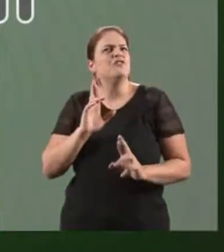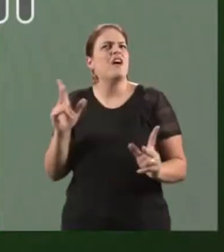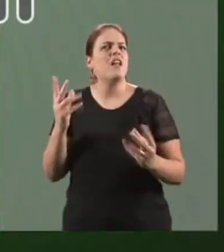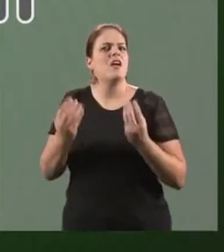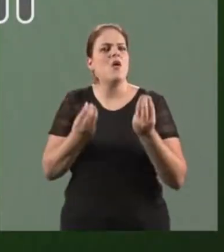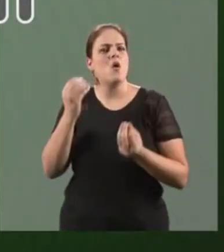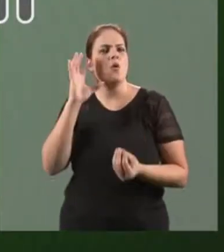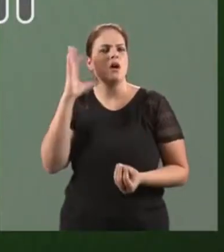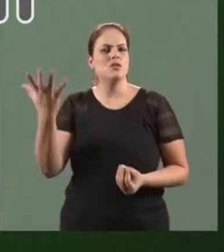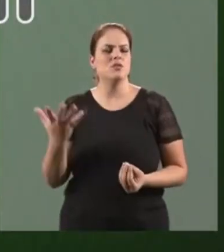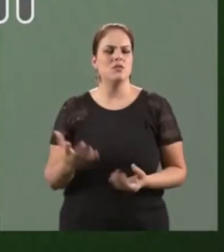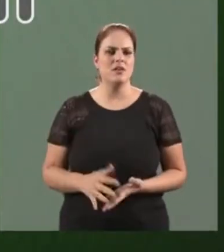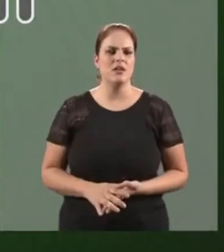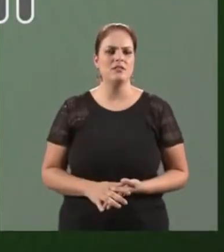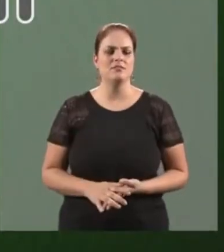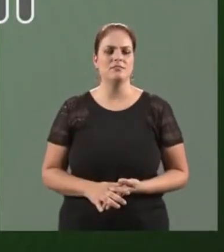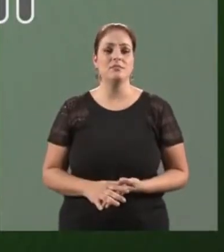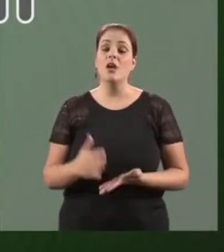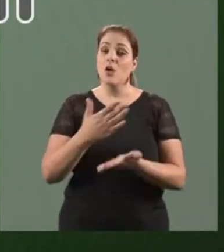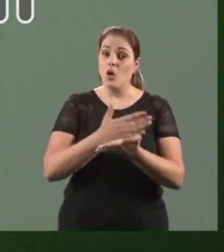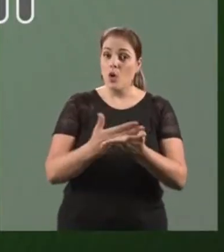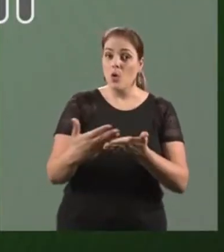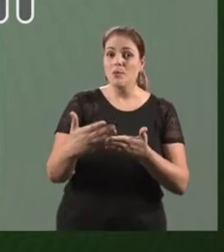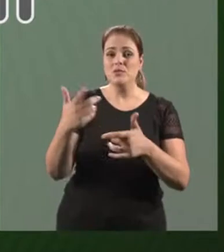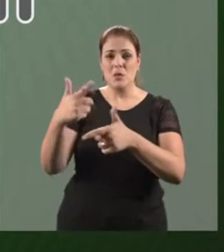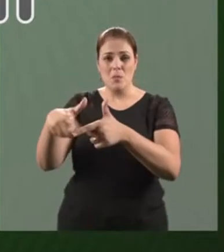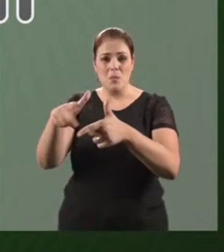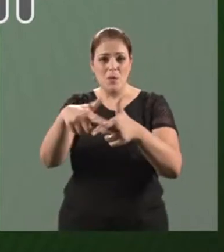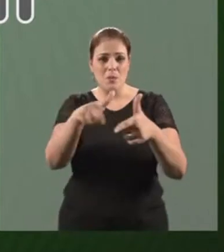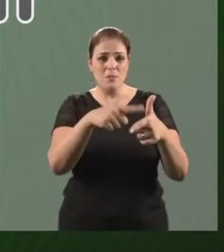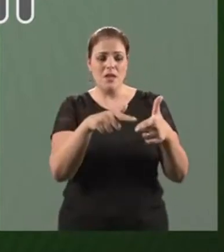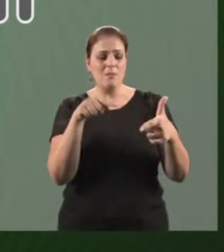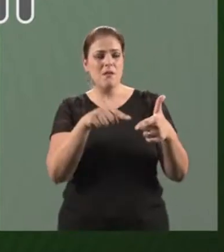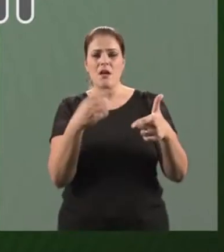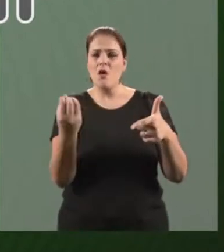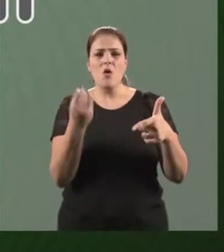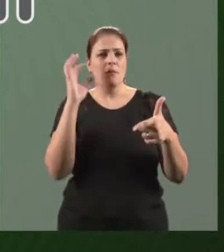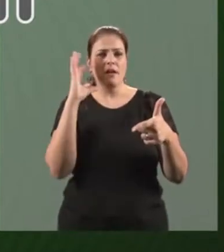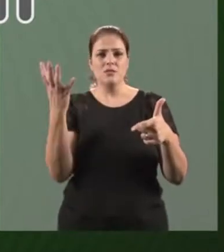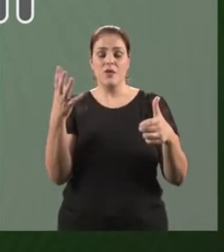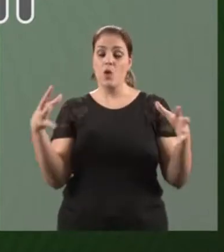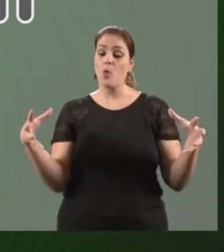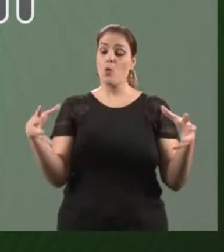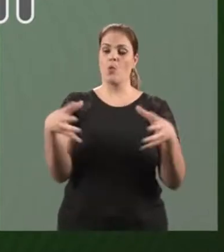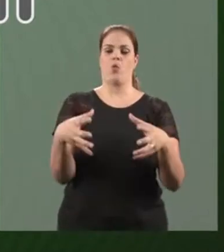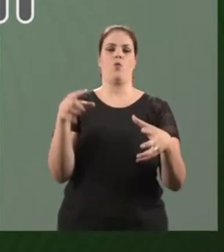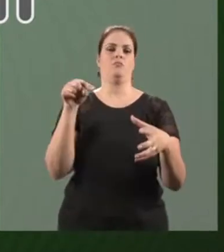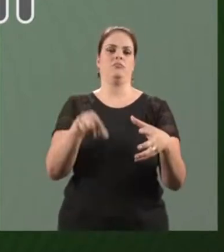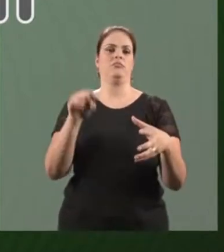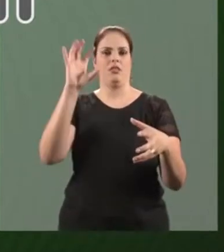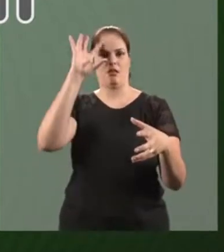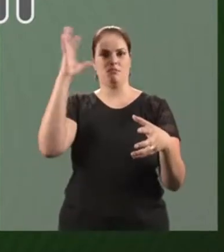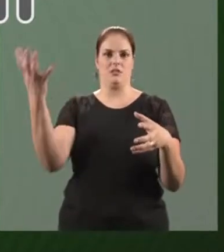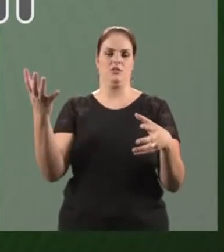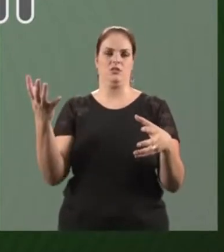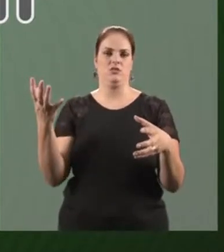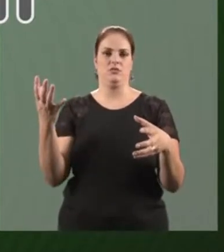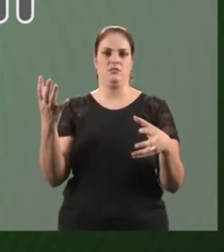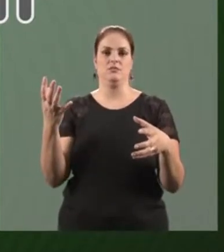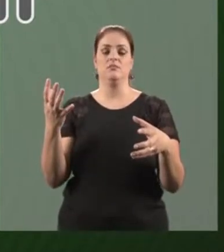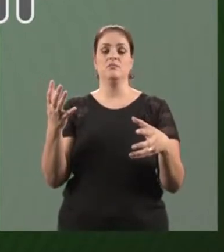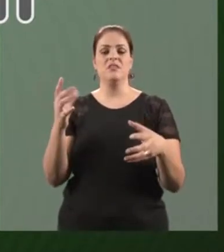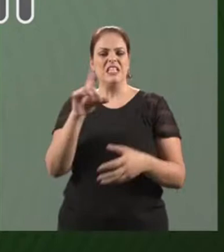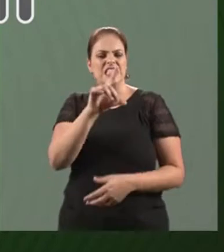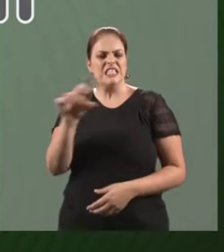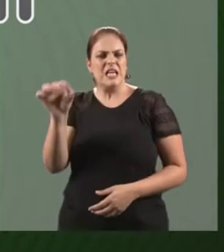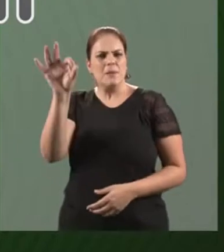Os conflitos então passaram a ser superados com decisões tomadas pelo grupo de alguma forma. Decisões por unanimidade,